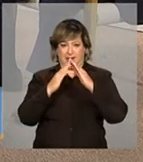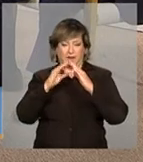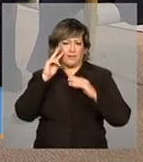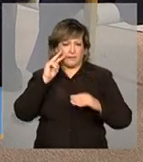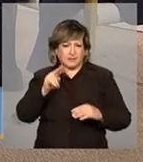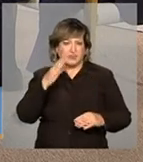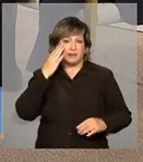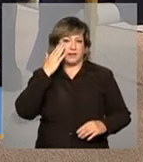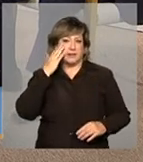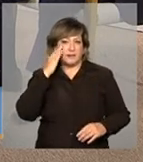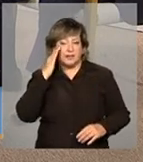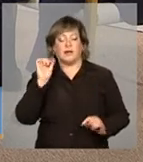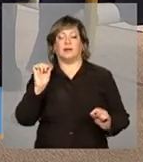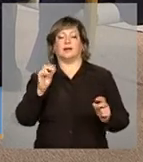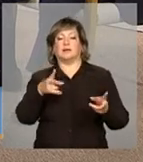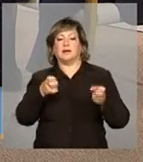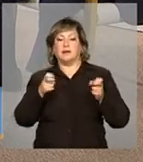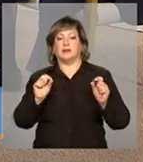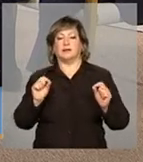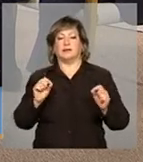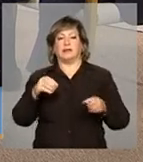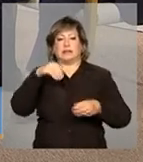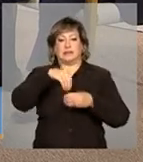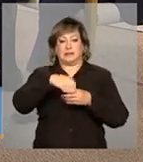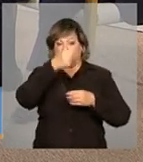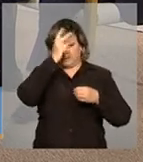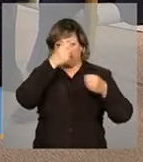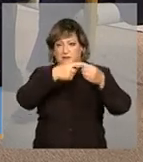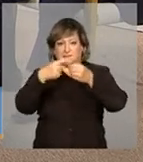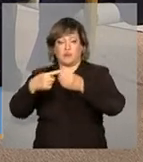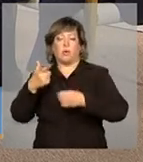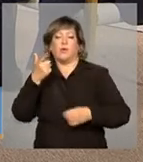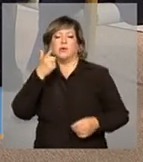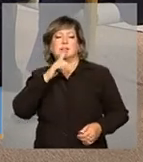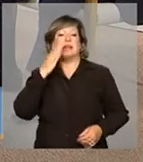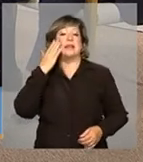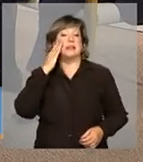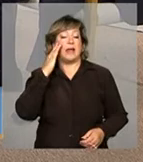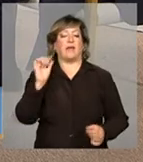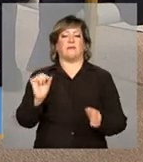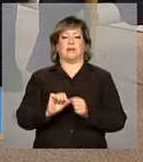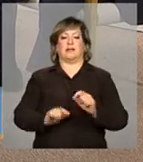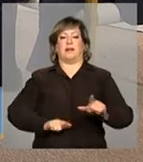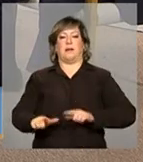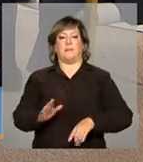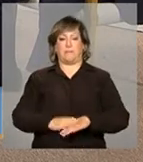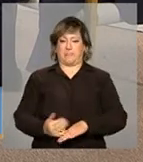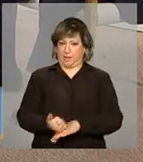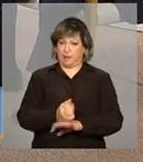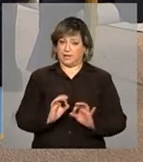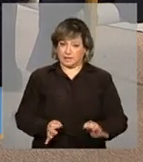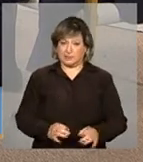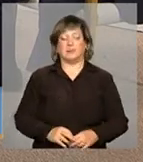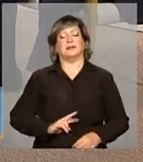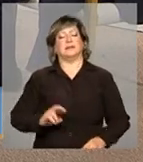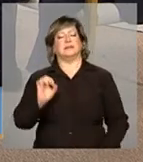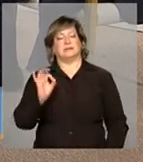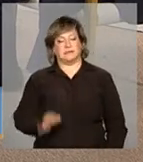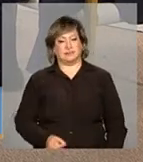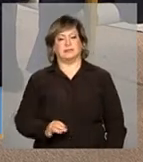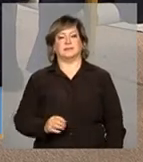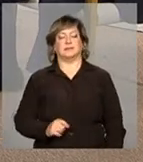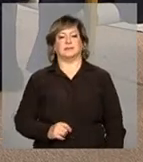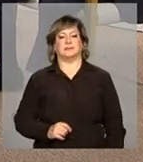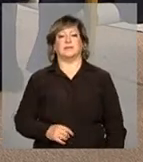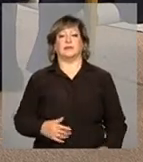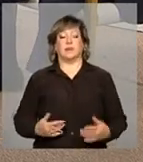conseguir né fazer a pessoa que está no seu município eu consegui traduzir e executar de uma maneira mais eficiente Com certeza dela